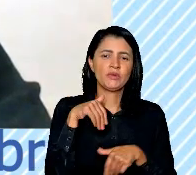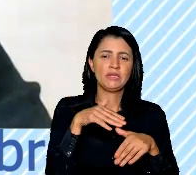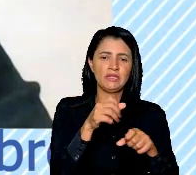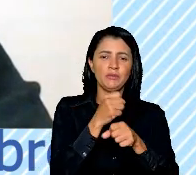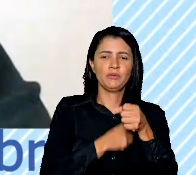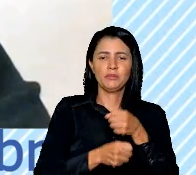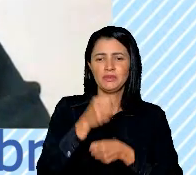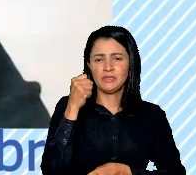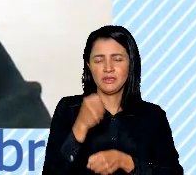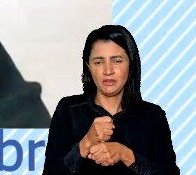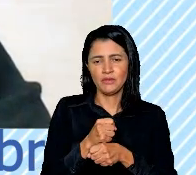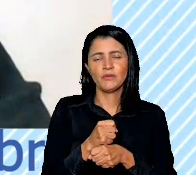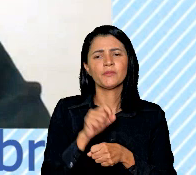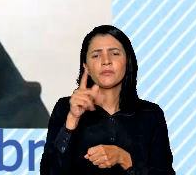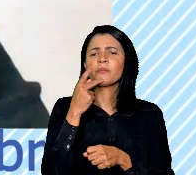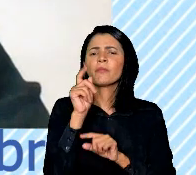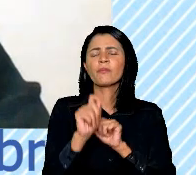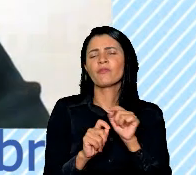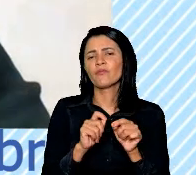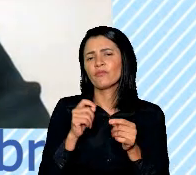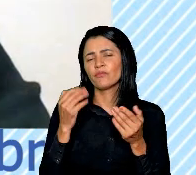passado, e ela fala,